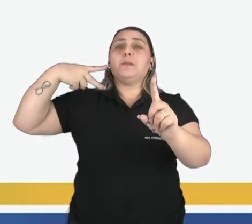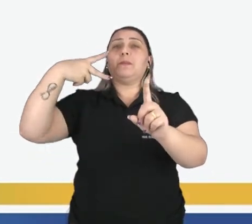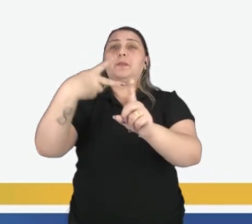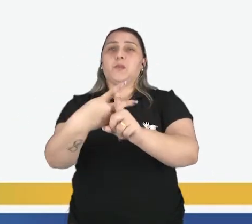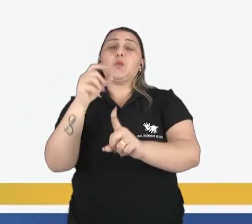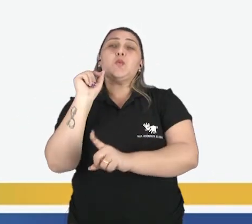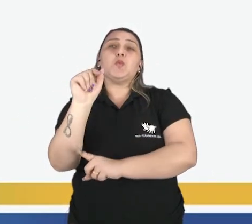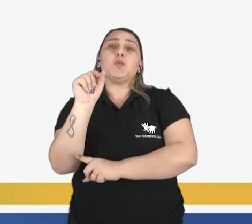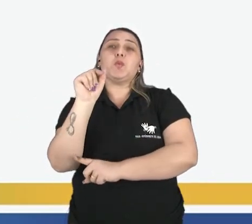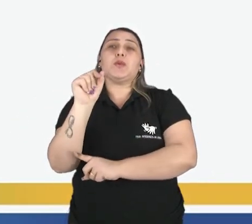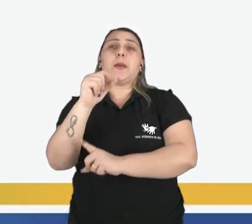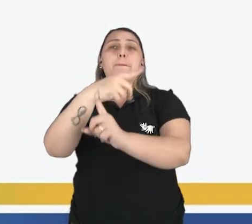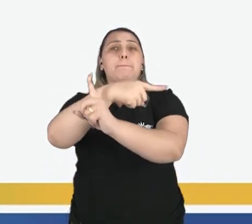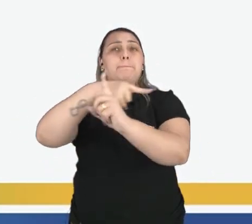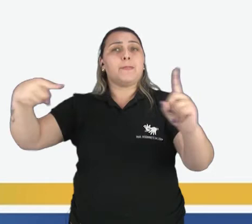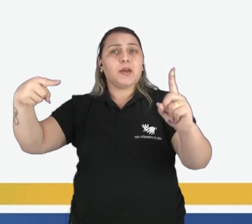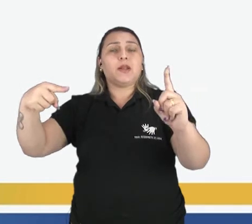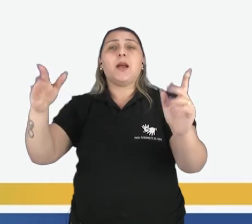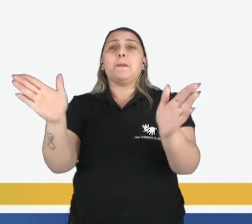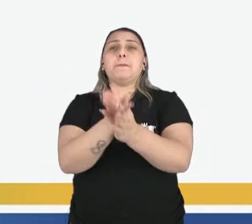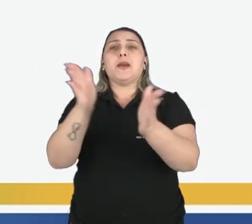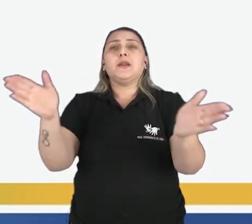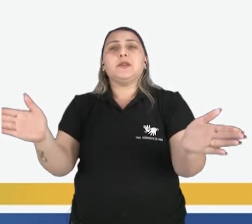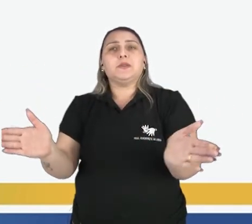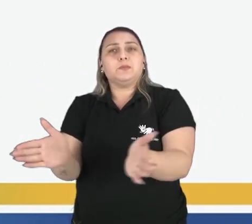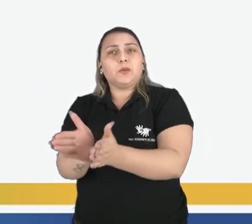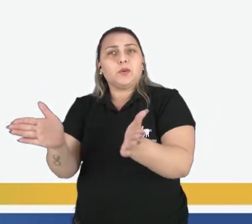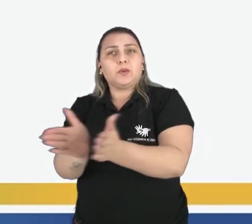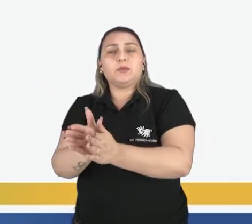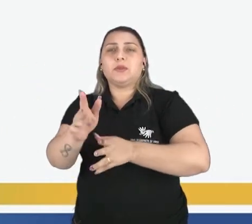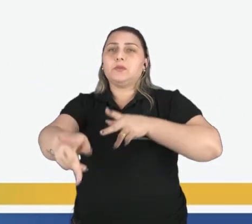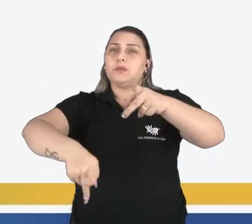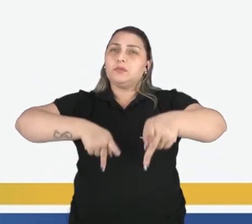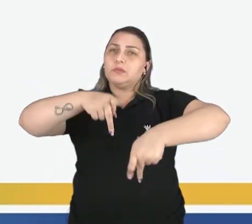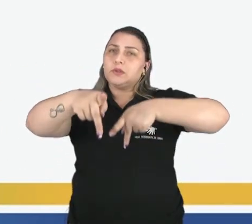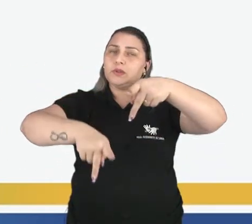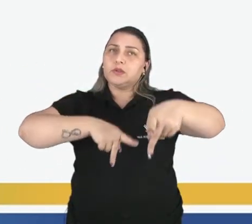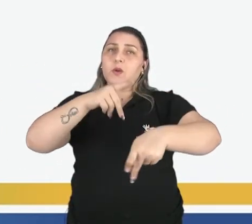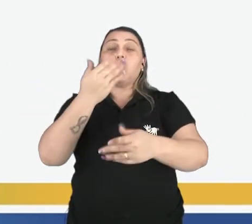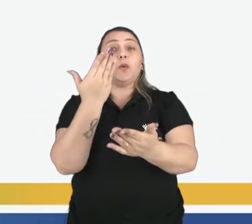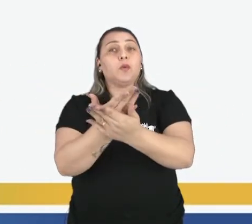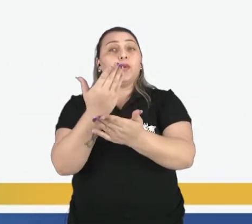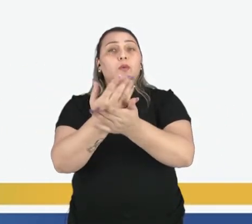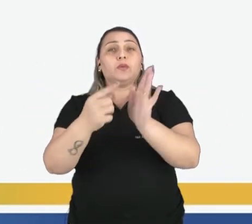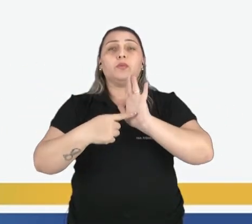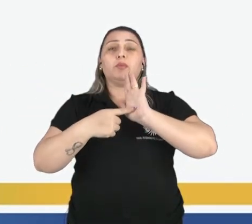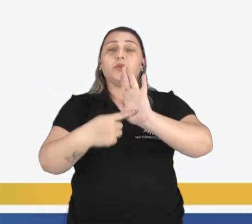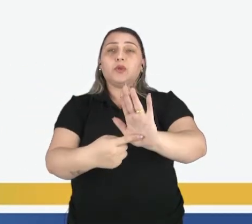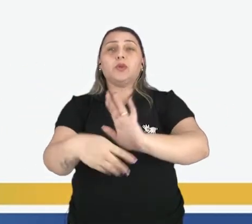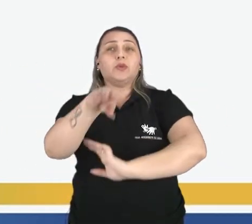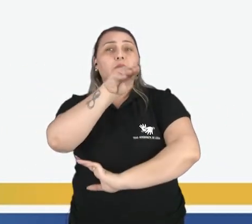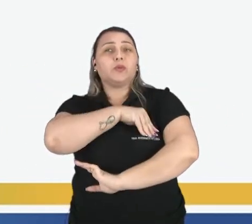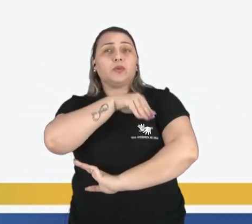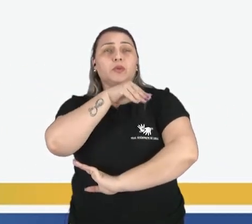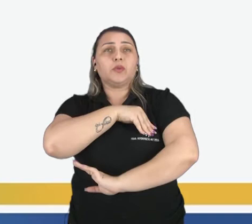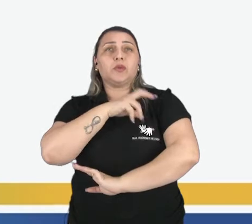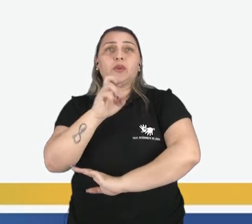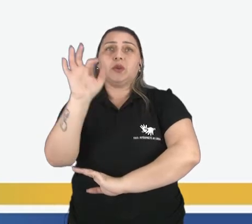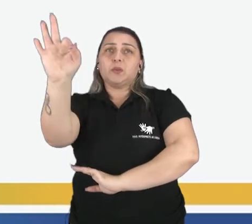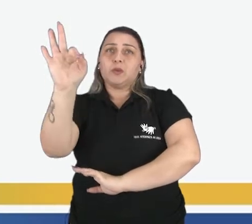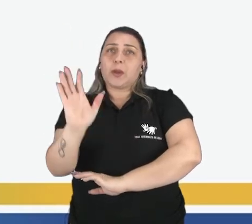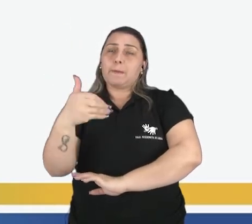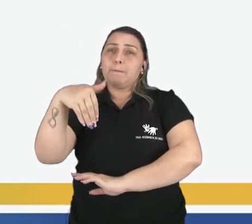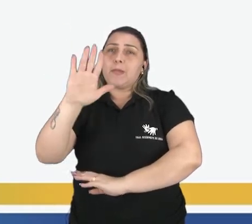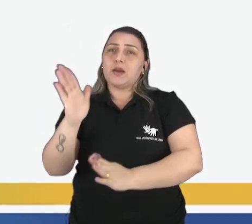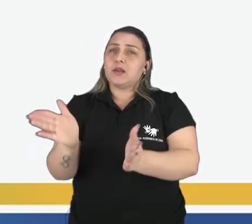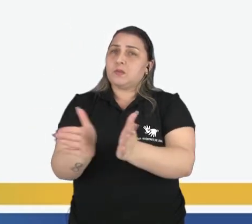que o rendimento da metade mais pobre da população. E ainda, o estudo mostrou que a renda dos 5%